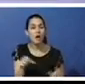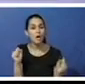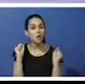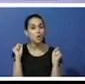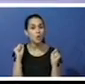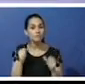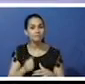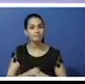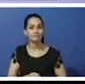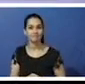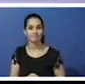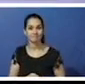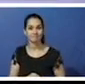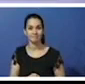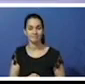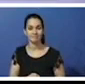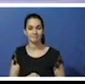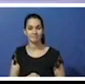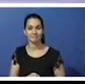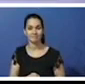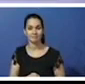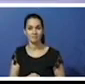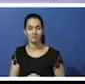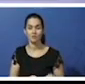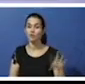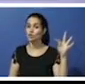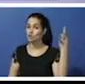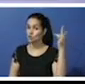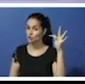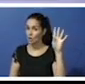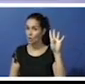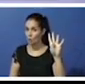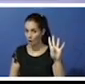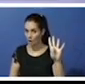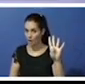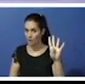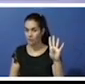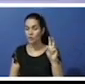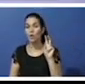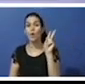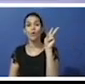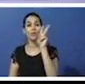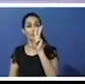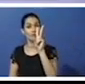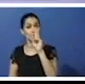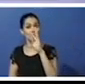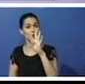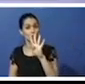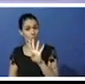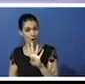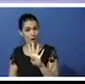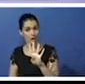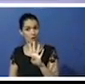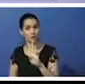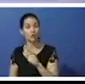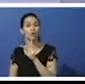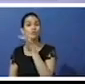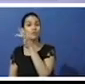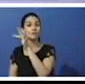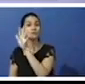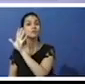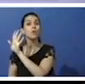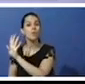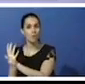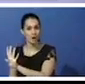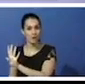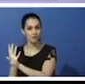dinossauros cada criança ganhou? Se o Tiago ganhou 4, o Vitor tem que ter ganhado 4 e o Francisco também